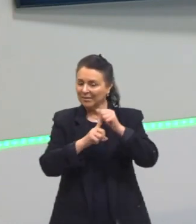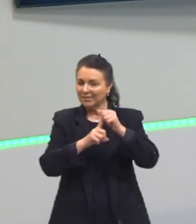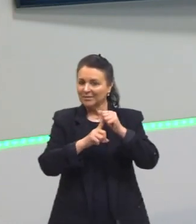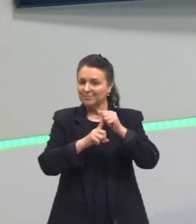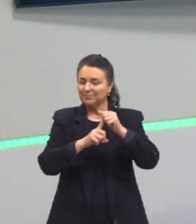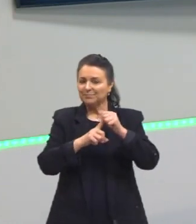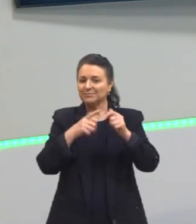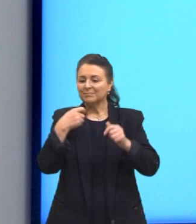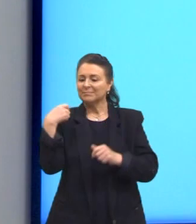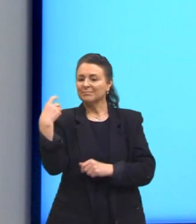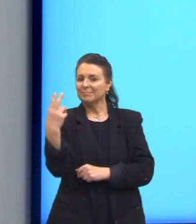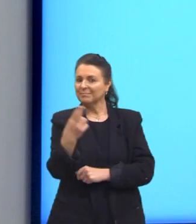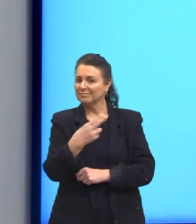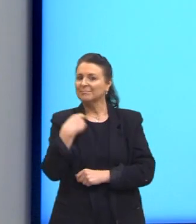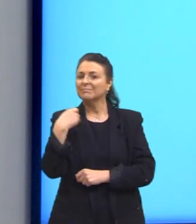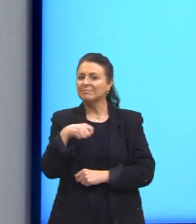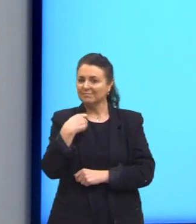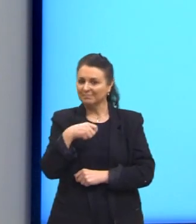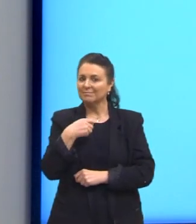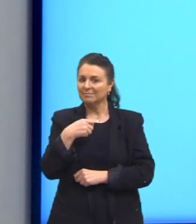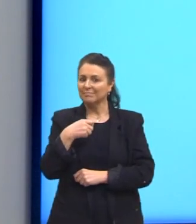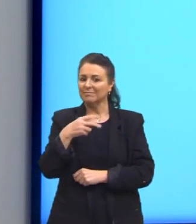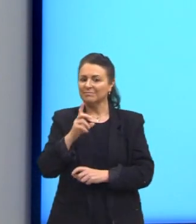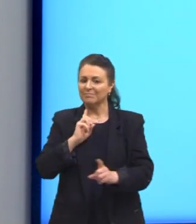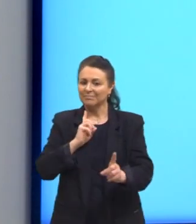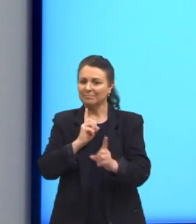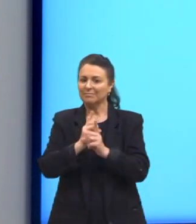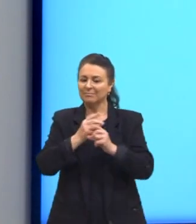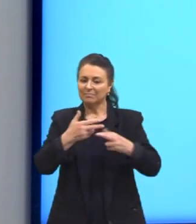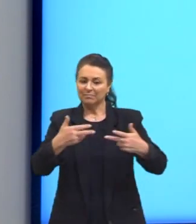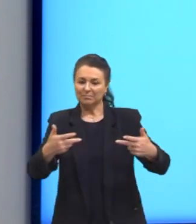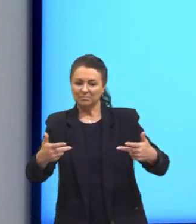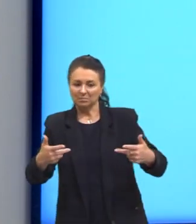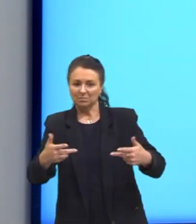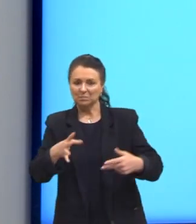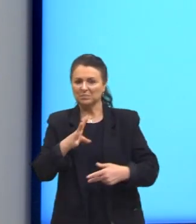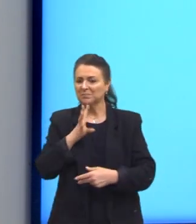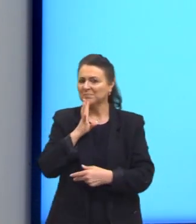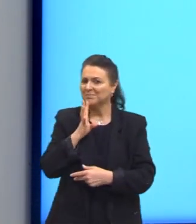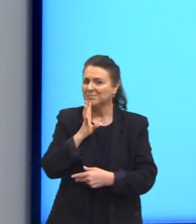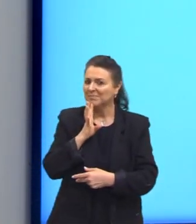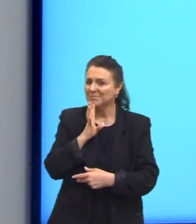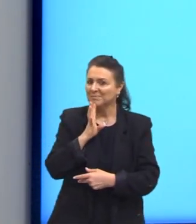em que nós precisamos determinar ali, né, um elemento desconhecido, tá?